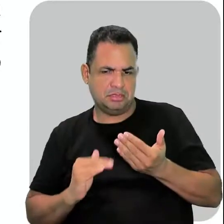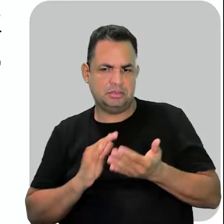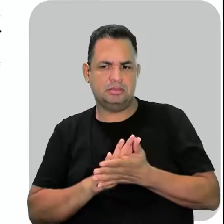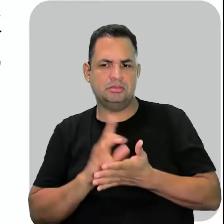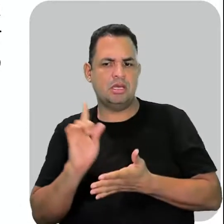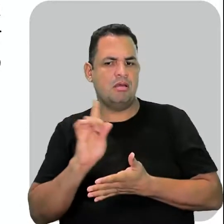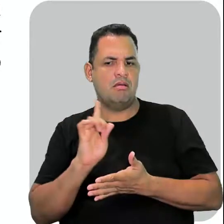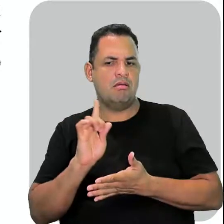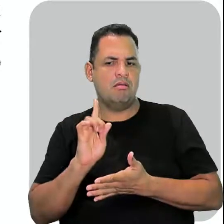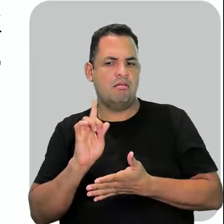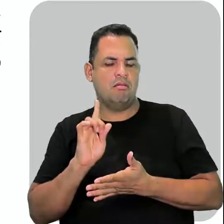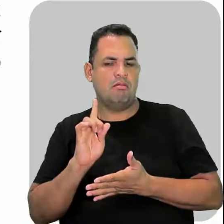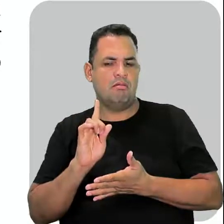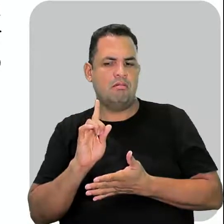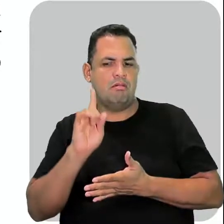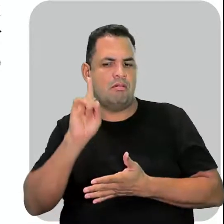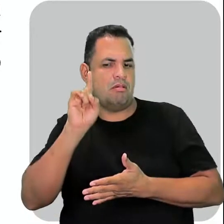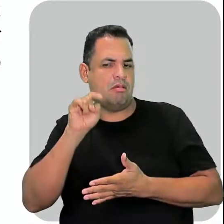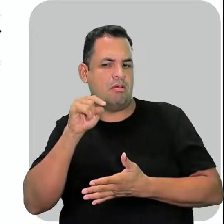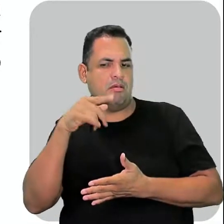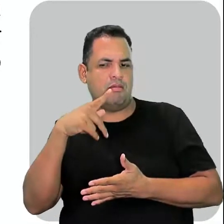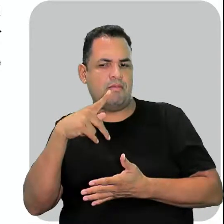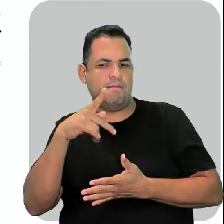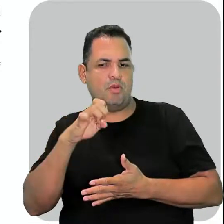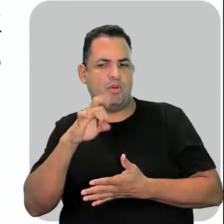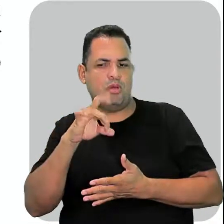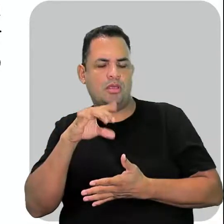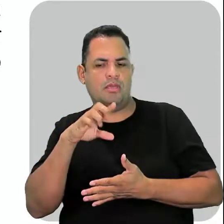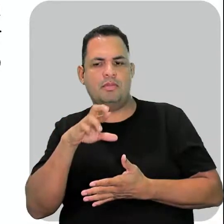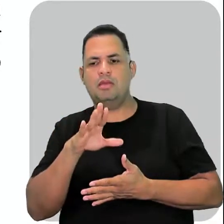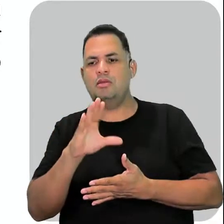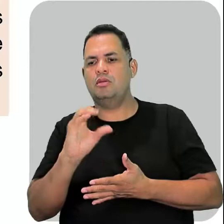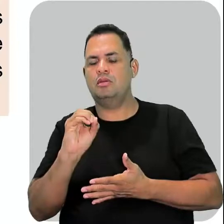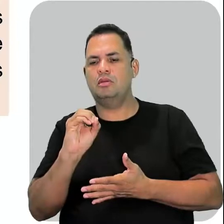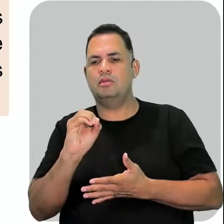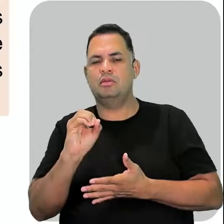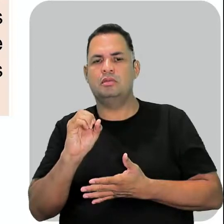um polímero, tá? Ela não é considerada uma macromolécula.